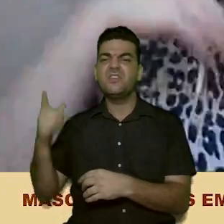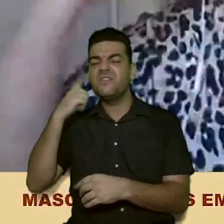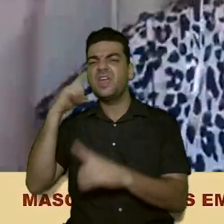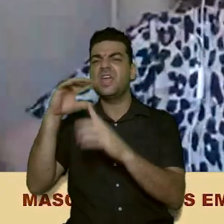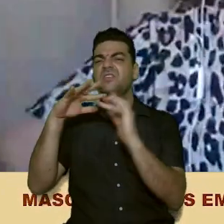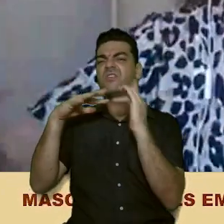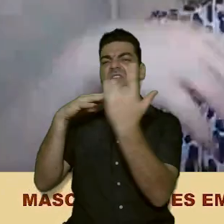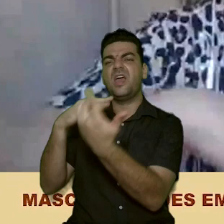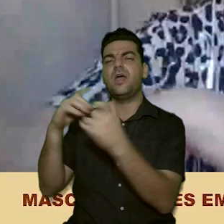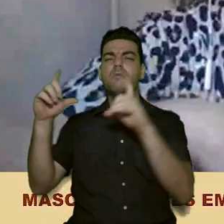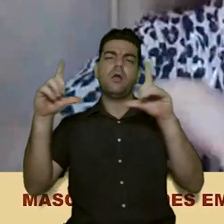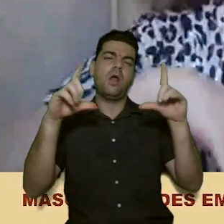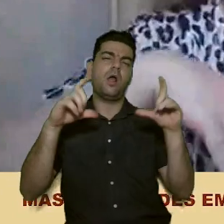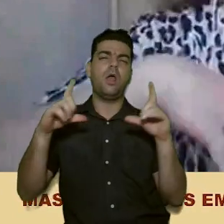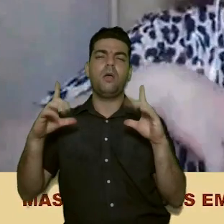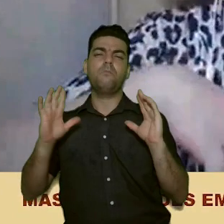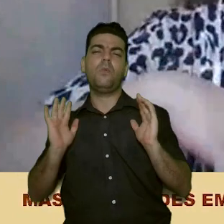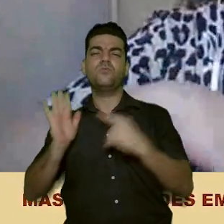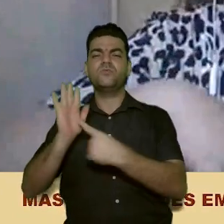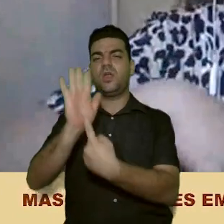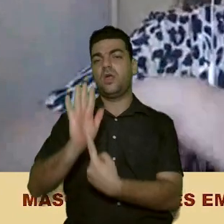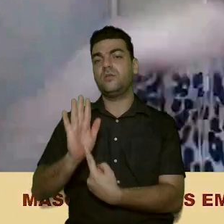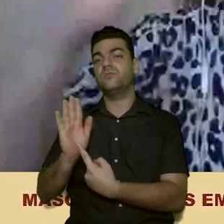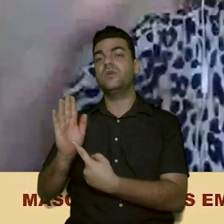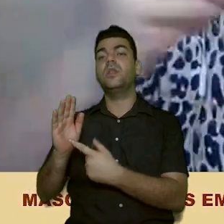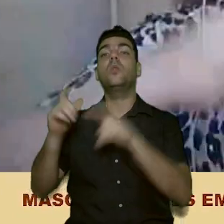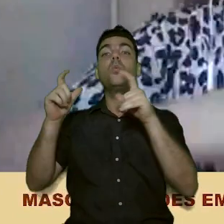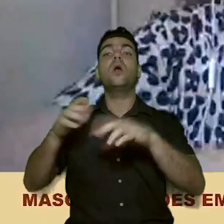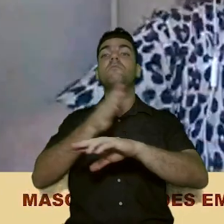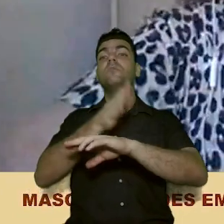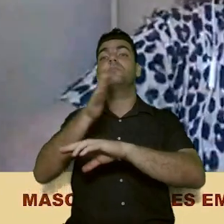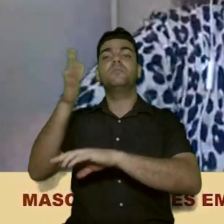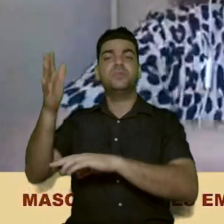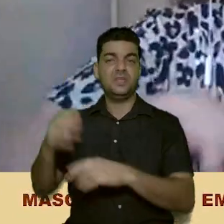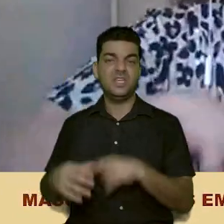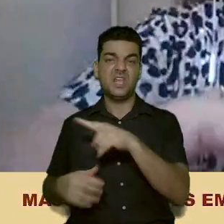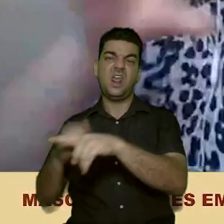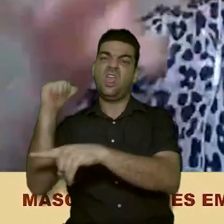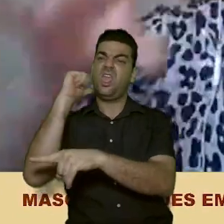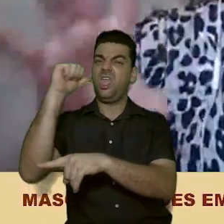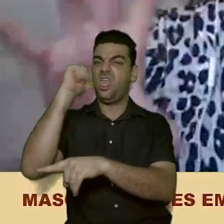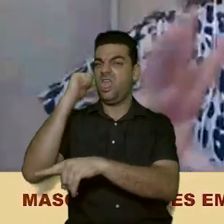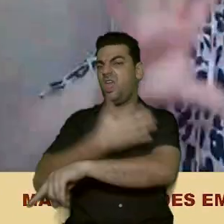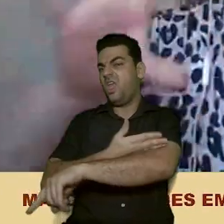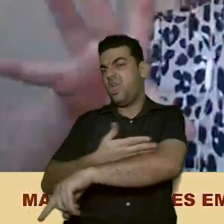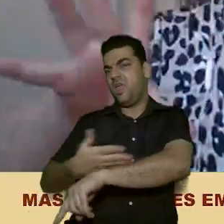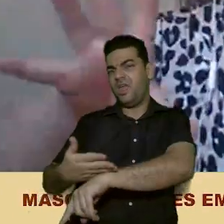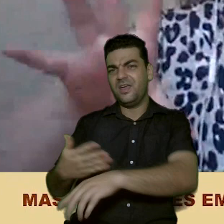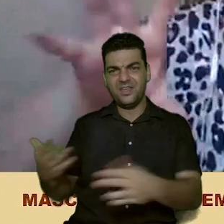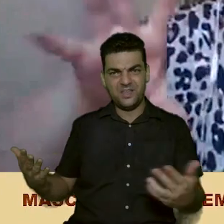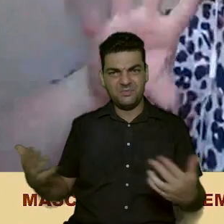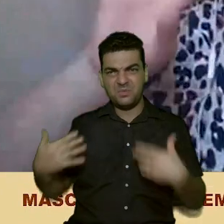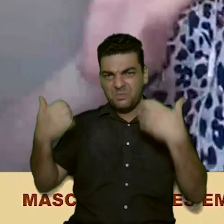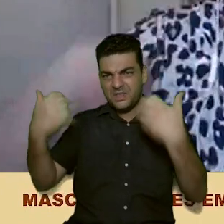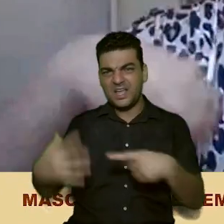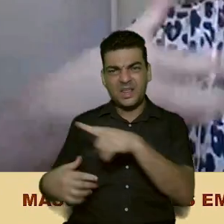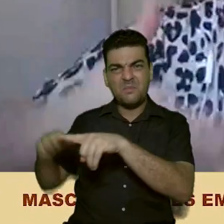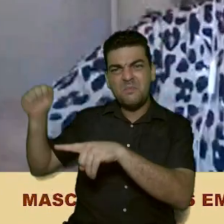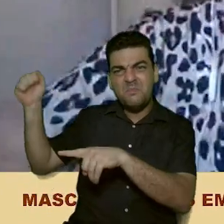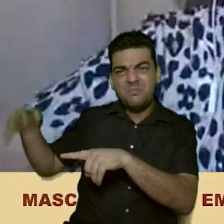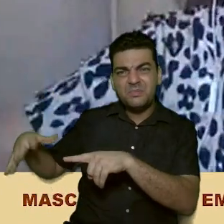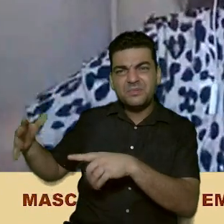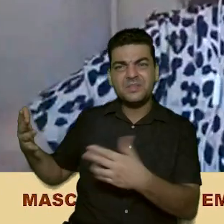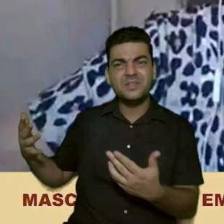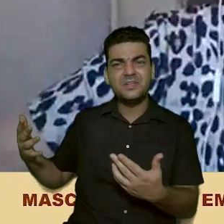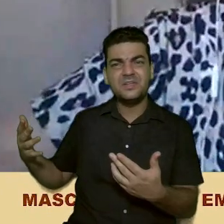sociais, com quem ela saía, onde ela estava, se ela tinha ou não tinha bebido, para tentar explicar de alguma forma que ela deu